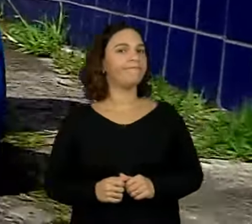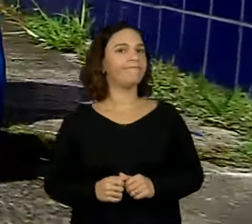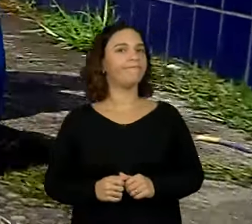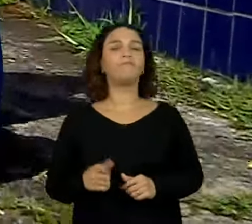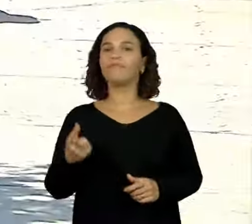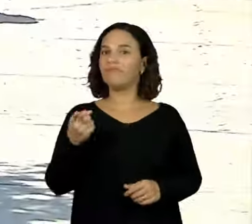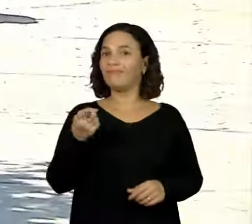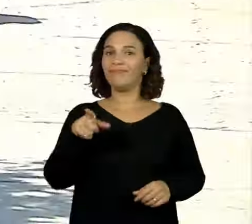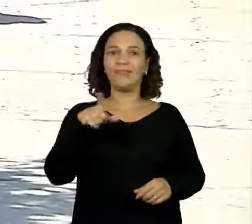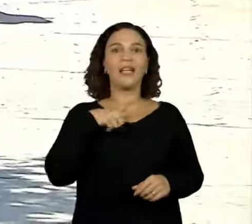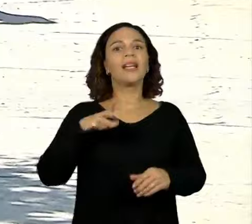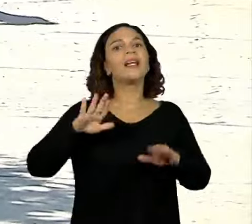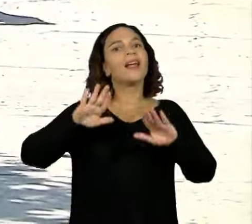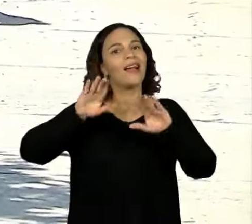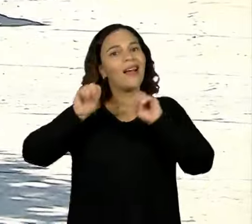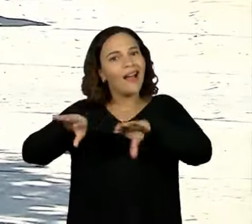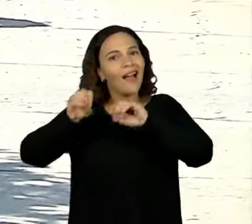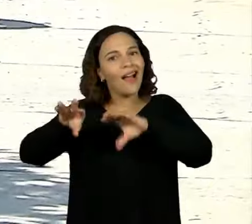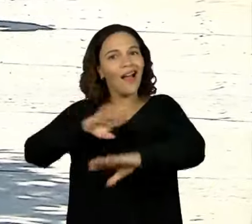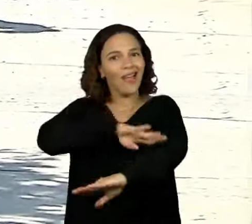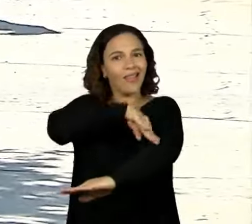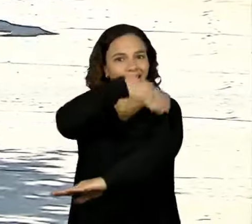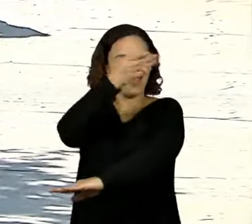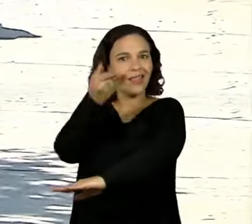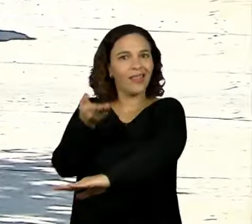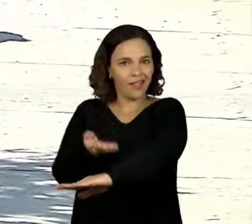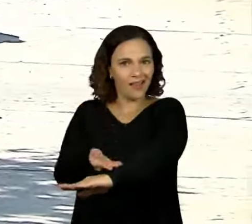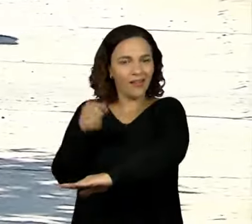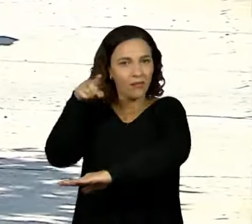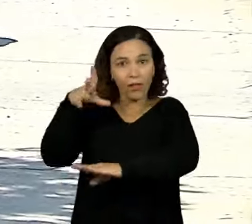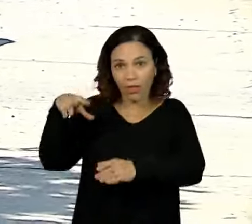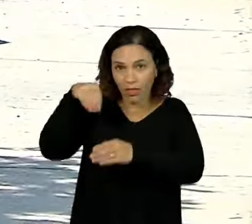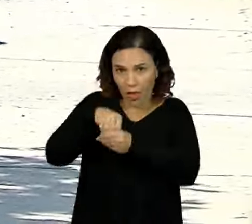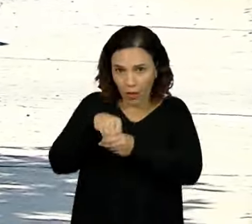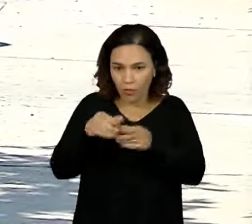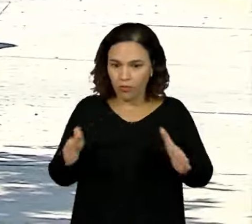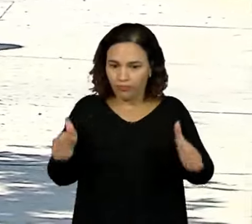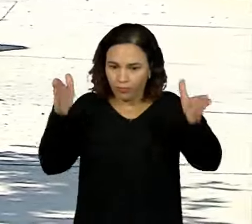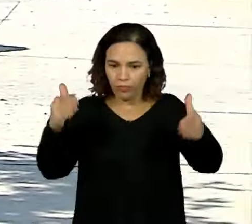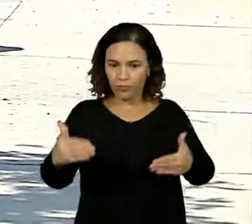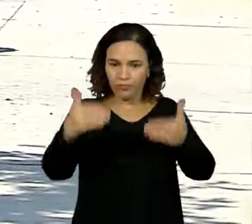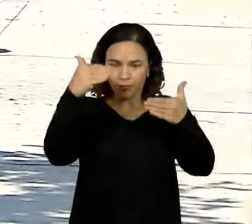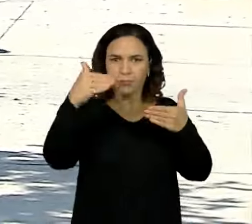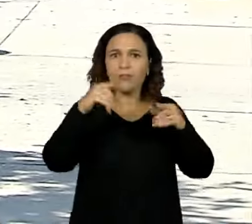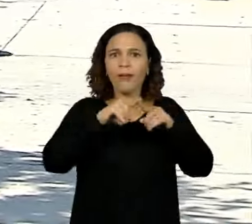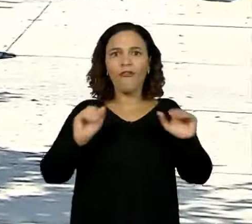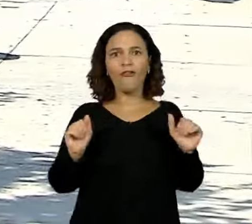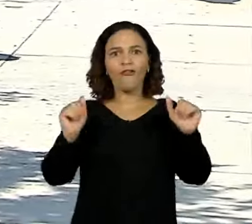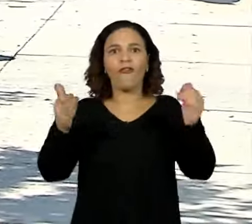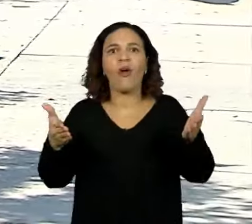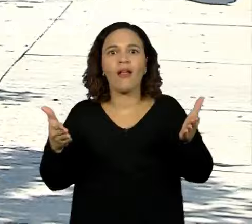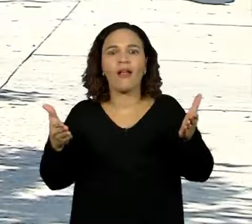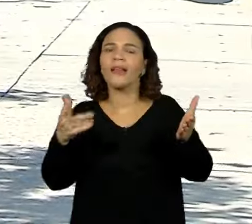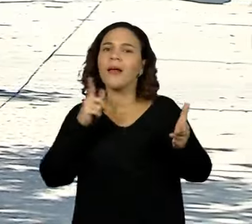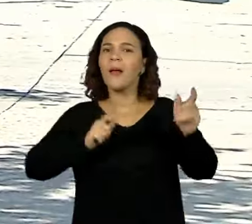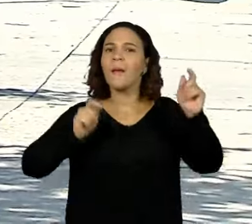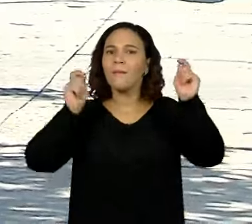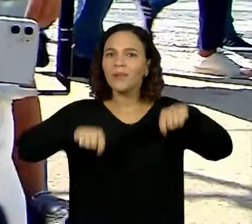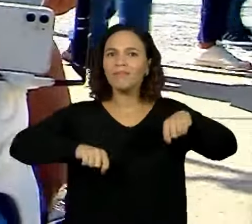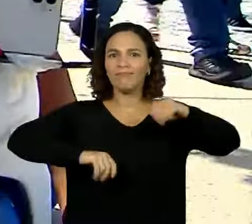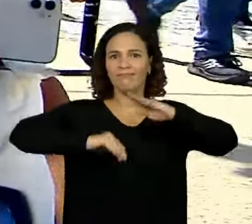A educação integral, que acontece também além dos muros da escola, permite que os alunos potencializem